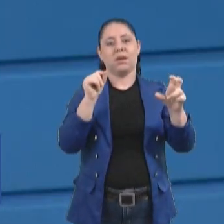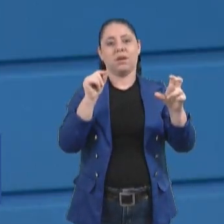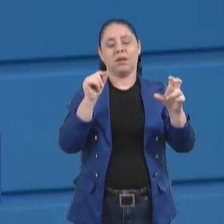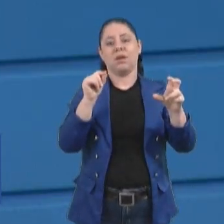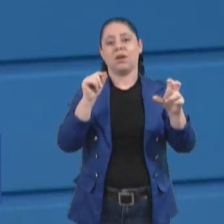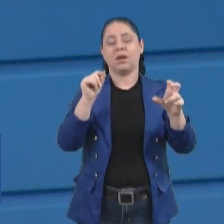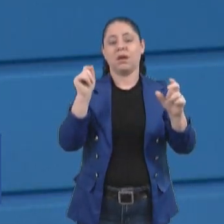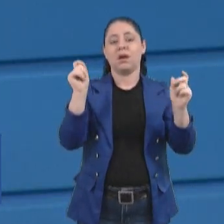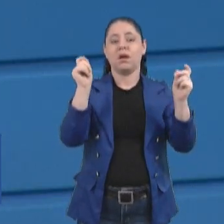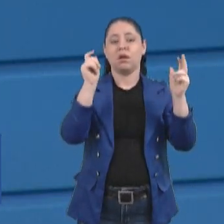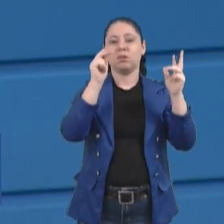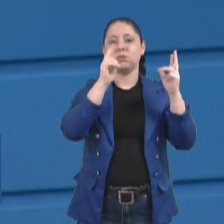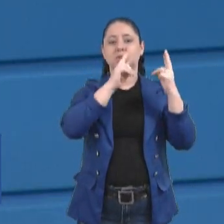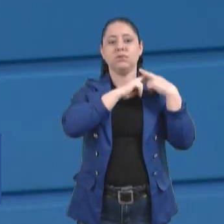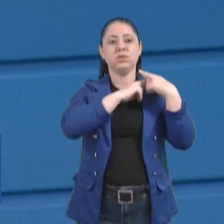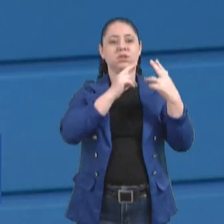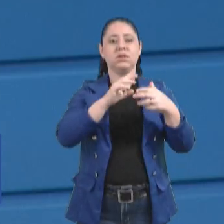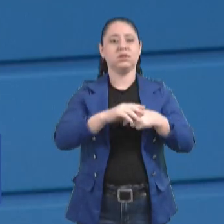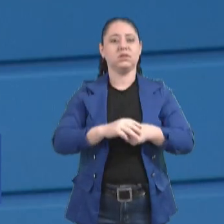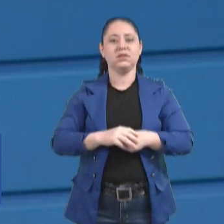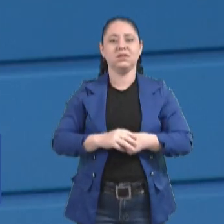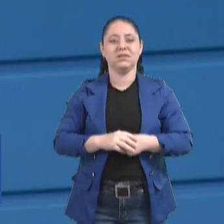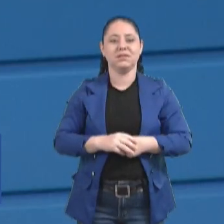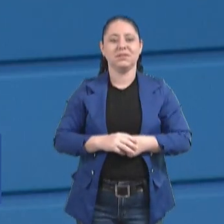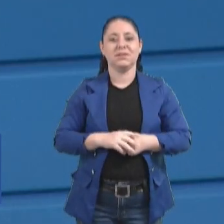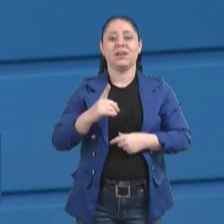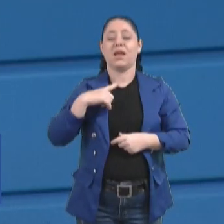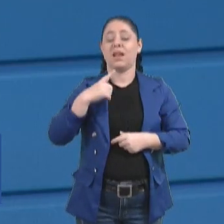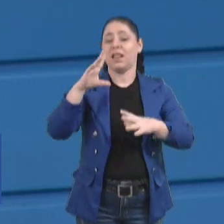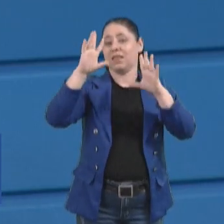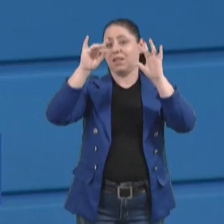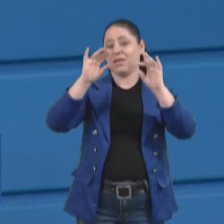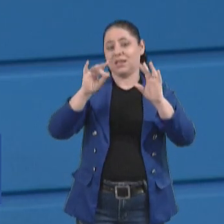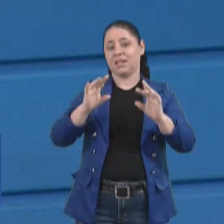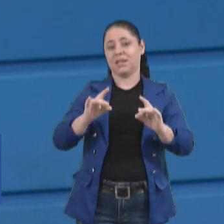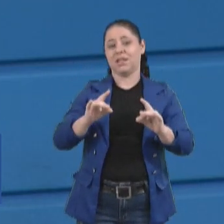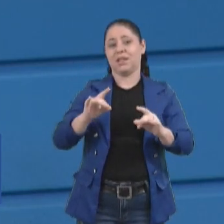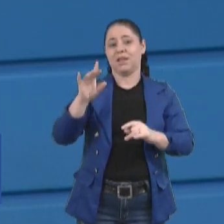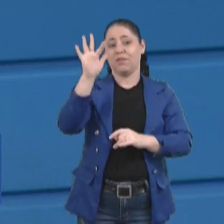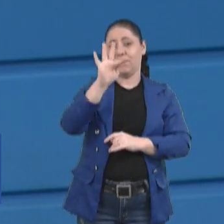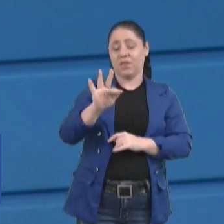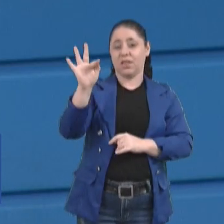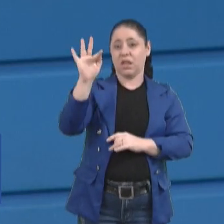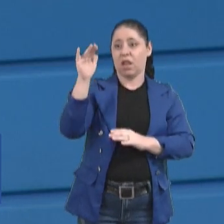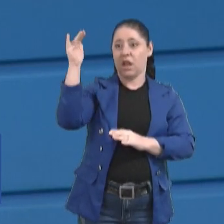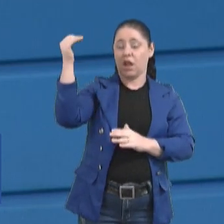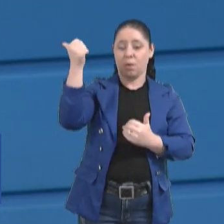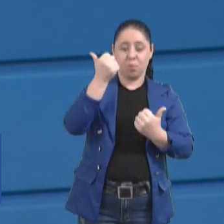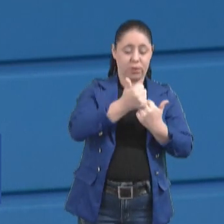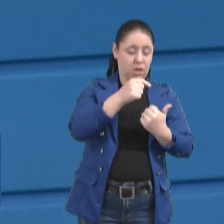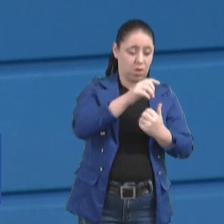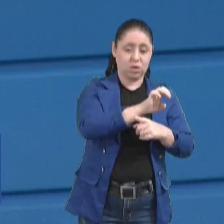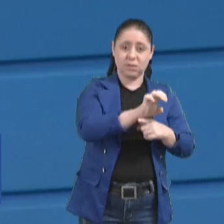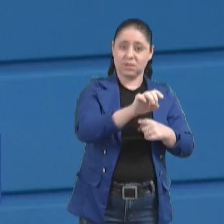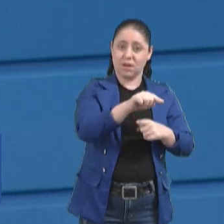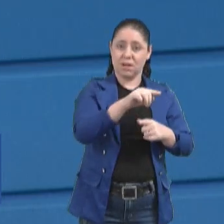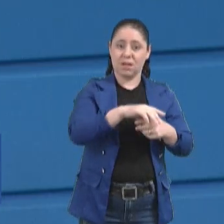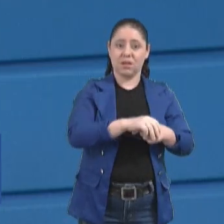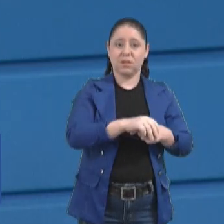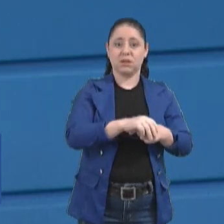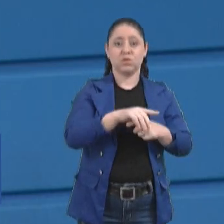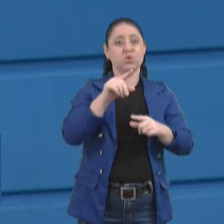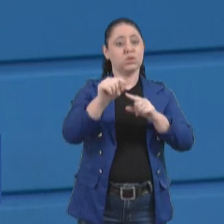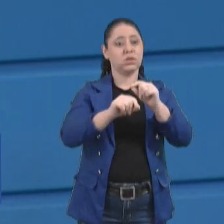a competência estabelece de forma geral para a União e suplementar para o Estado, é para